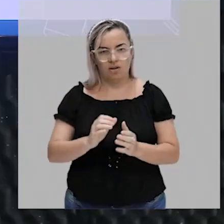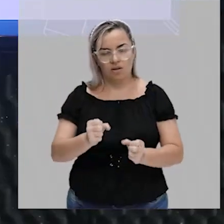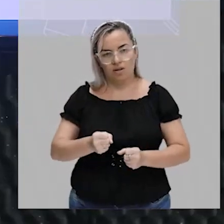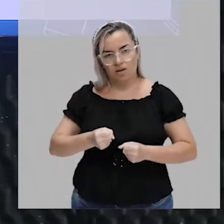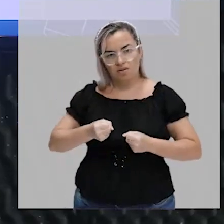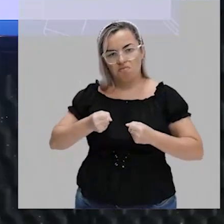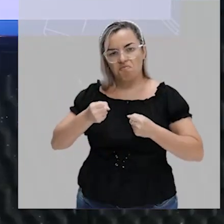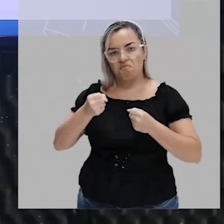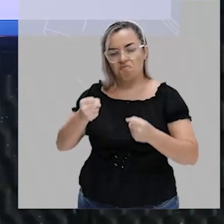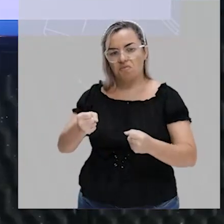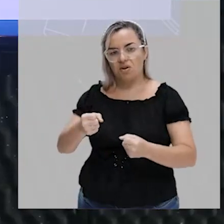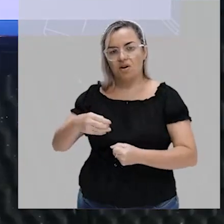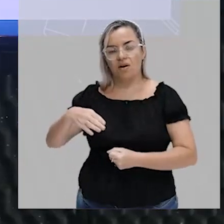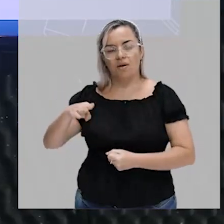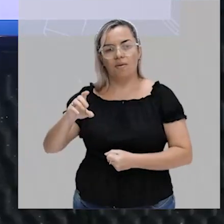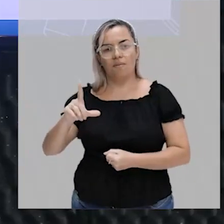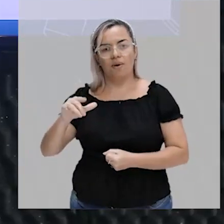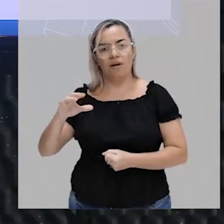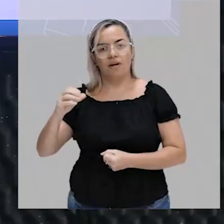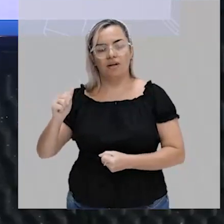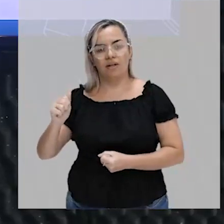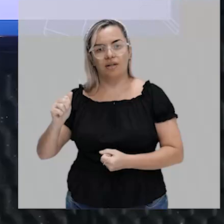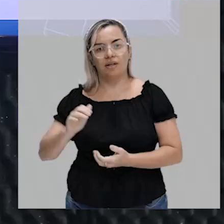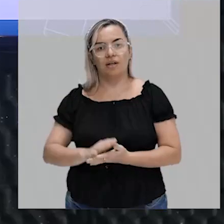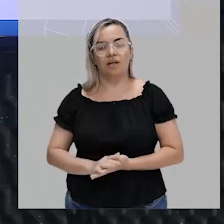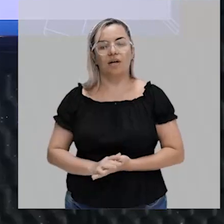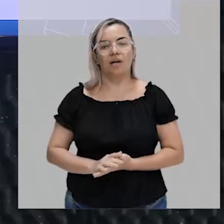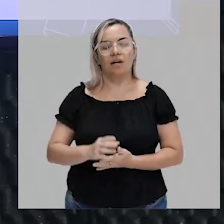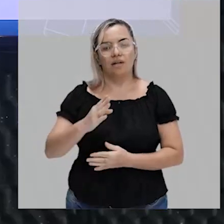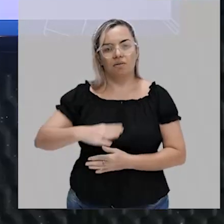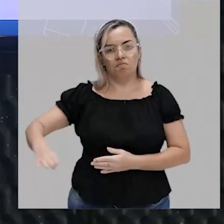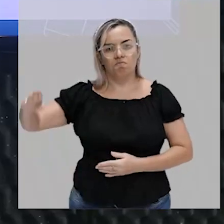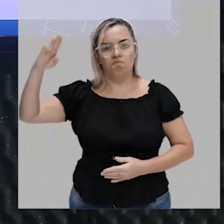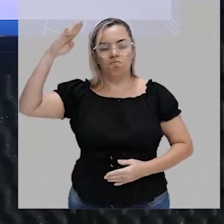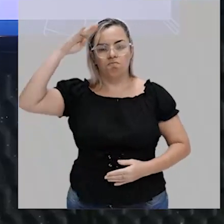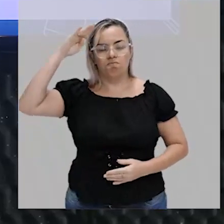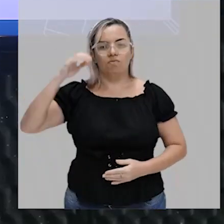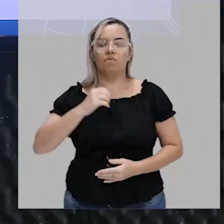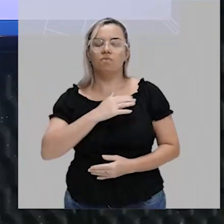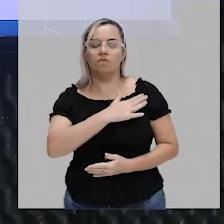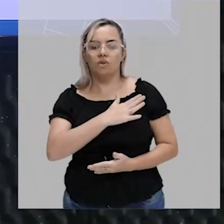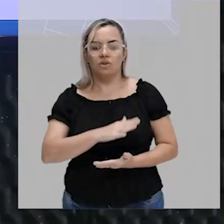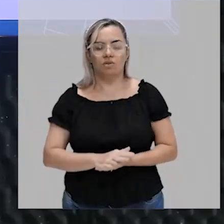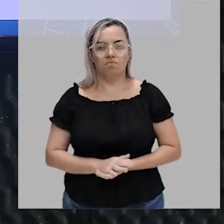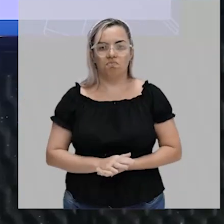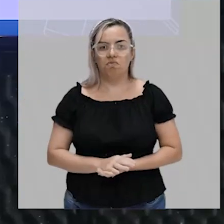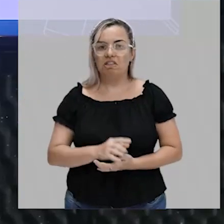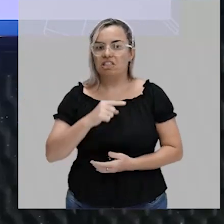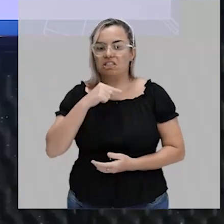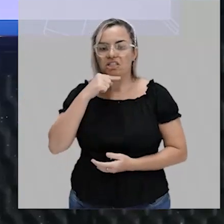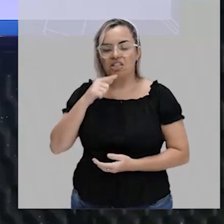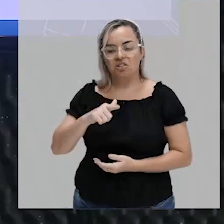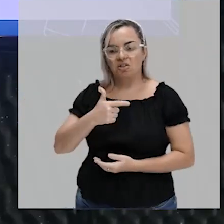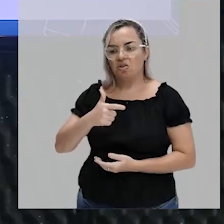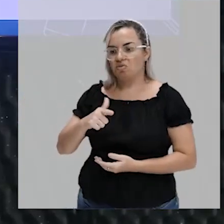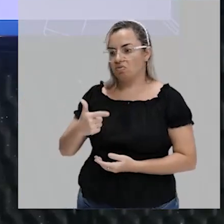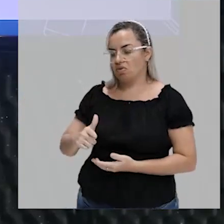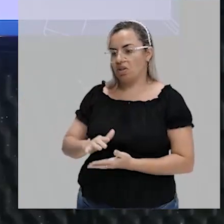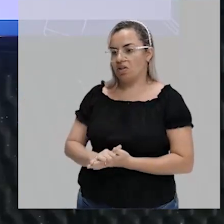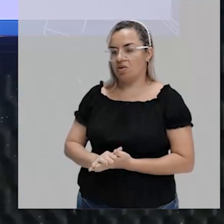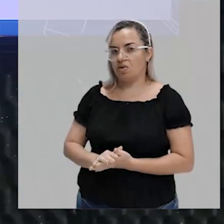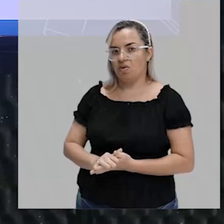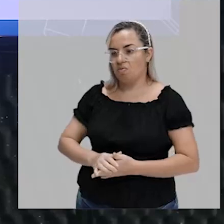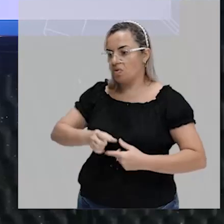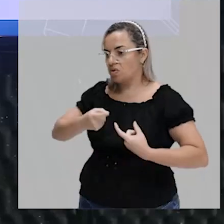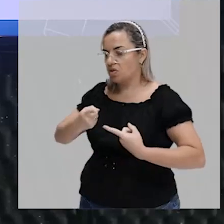bélica, militar, poder destrutivo. Ninguém, a partir desse momento, tem como bater de frente com os Estados Unidos. Então, os Estados